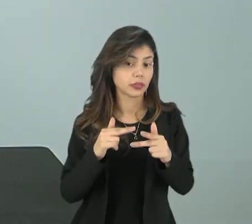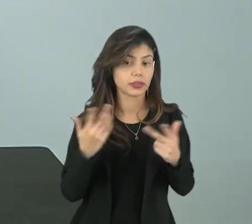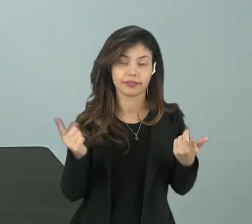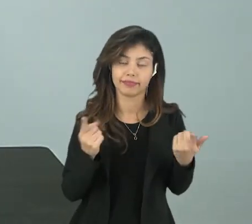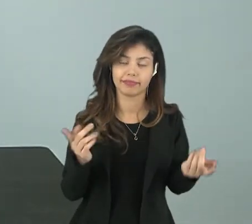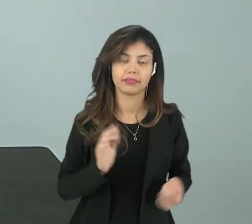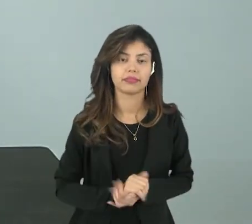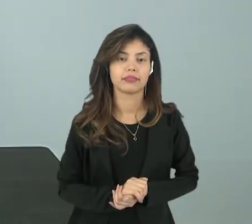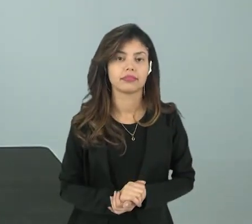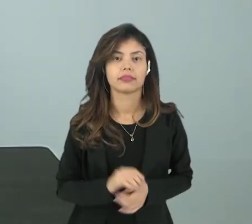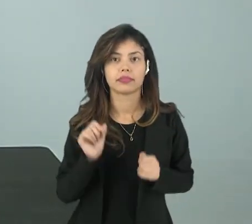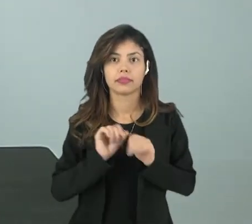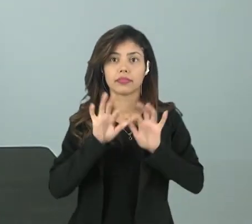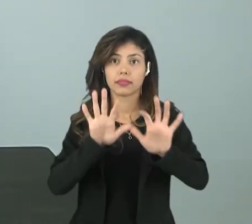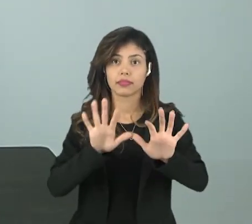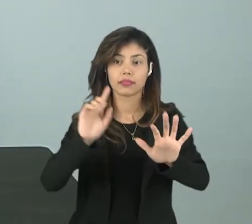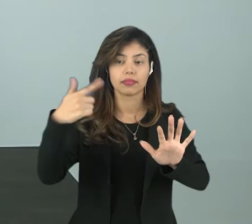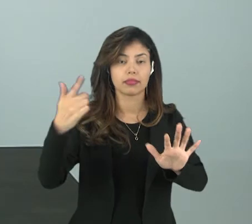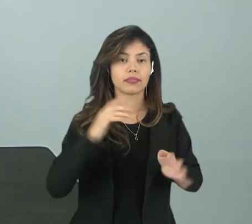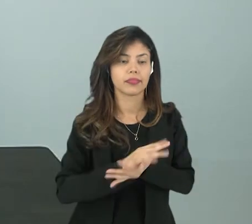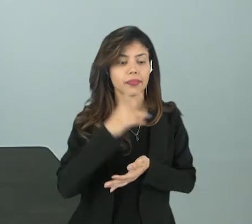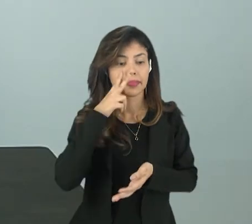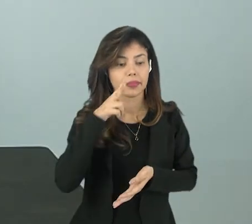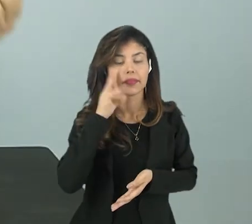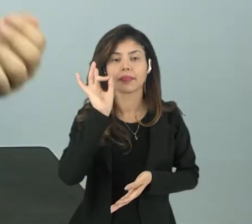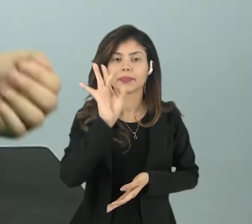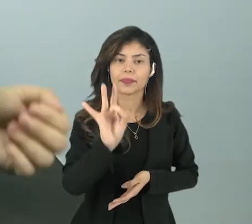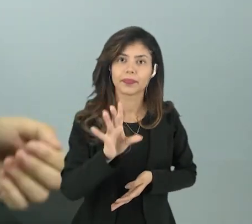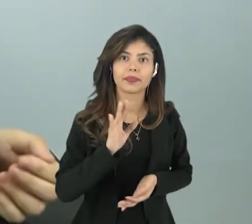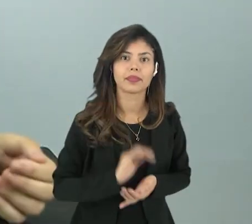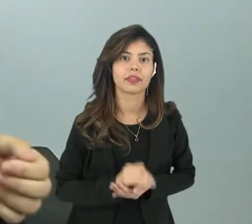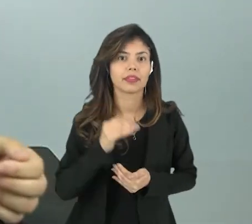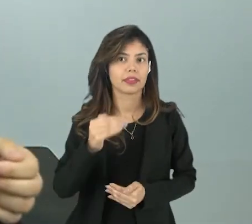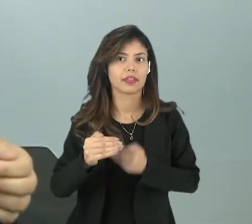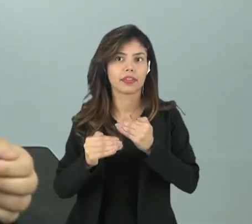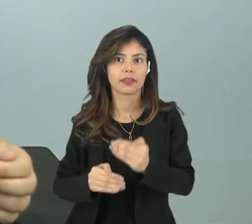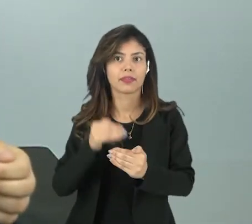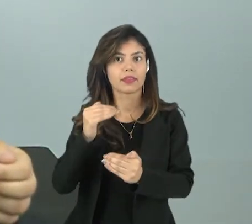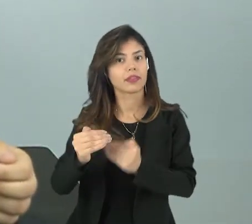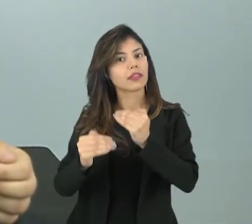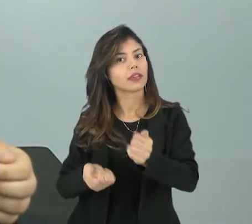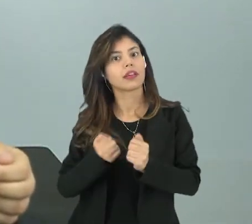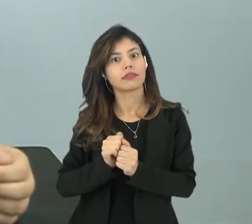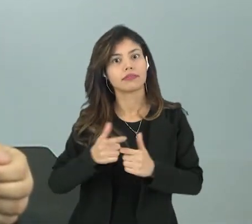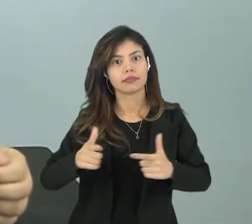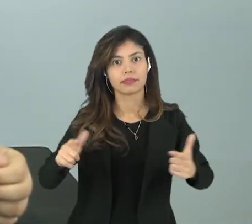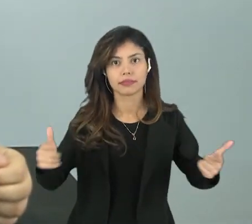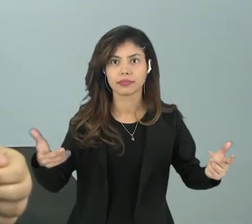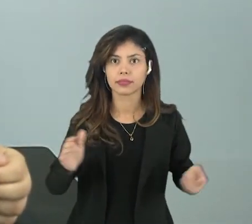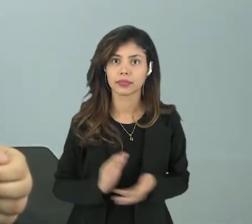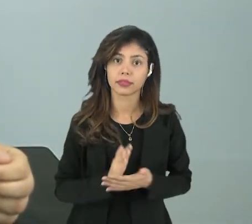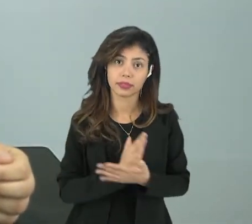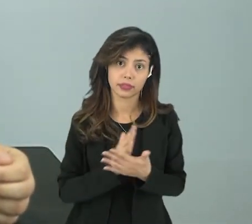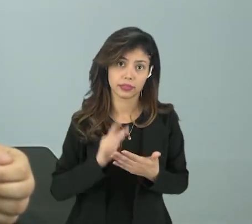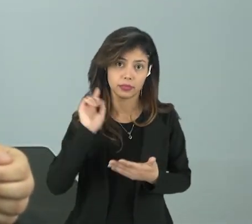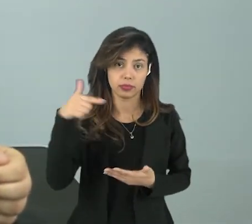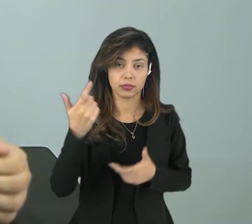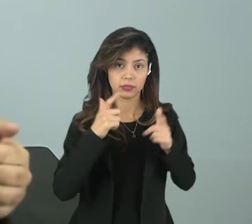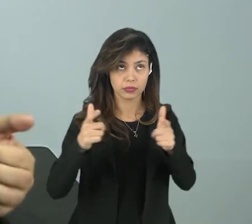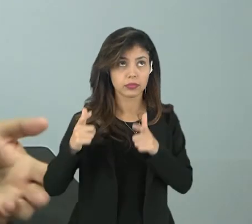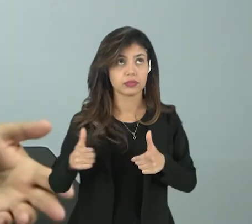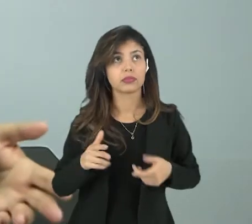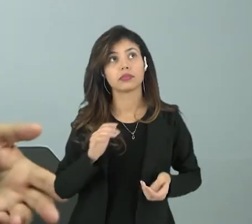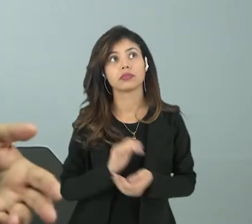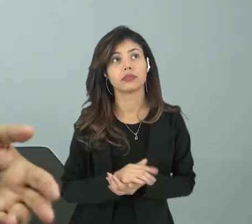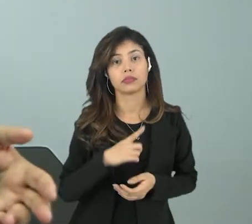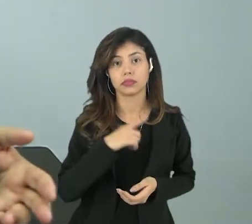né? E eles ficaram lá e depois a gente foi vendo a cada dia a evolução deles, eles crescendo. Alguns foram levados para outro ambiente, porque lá